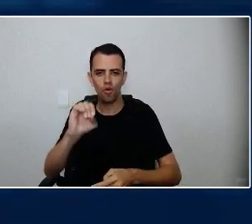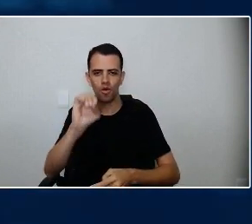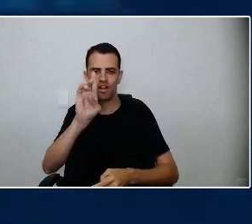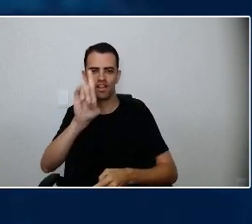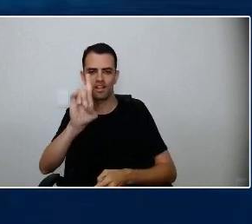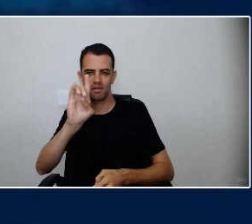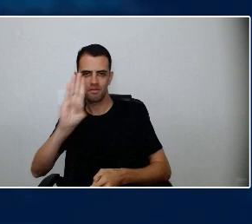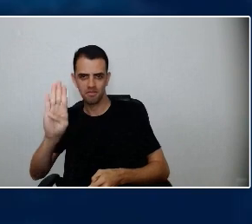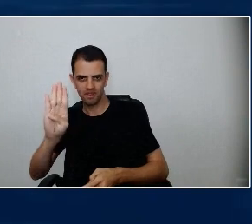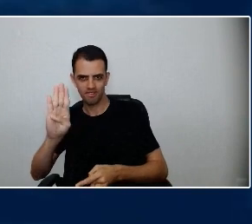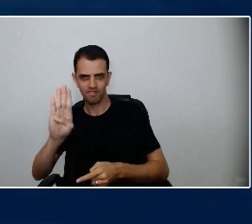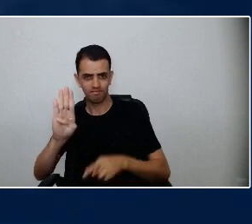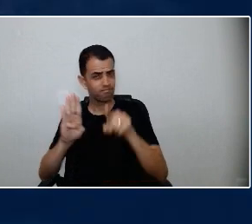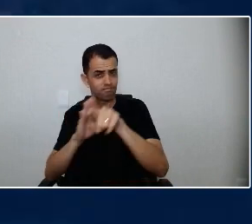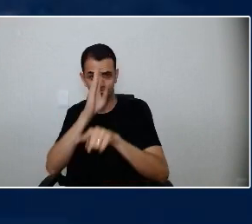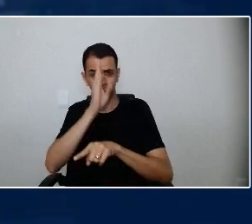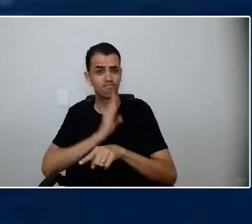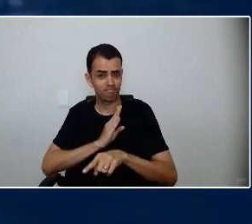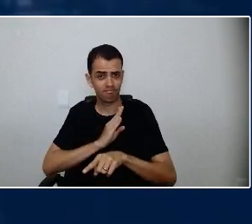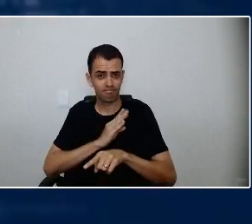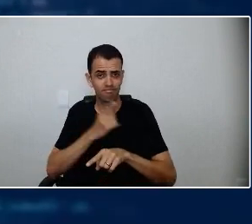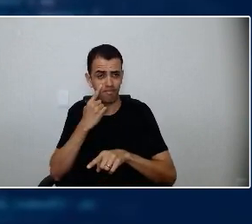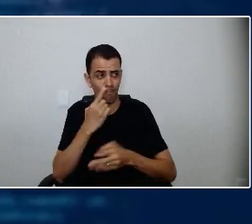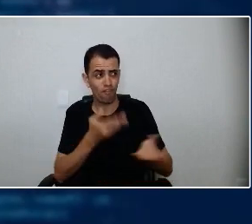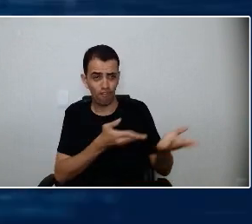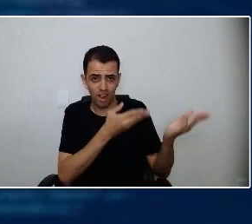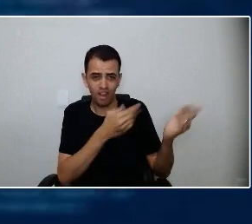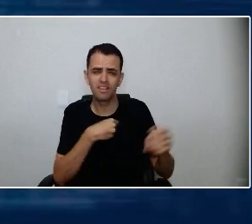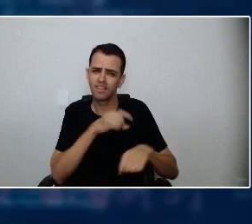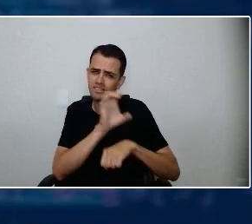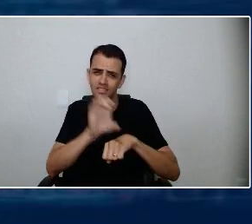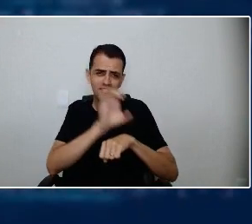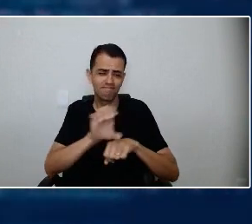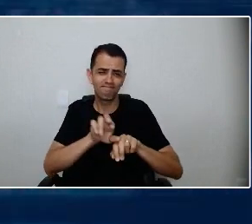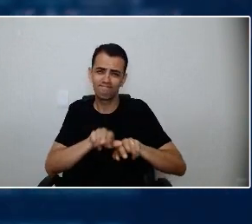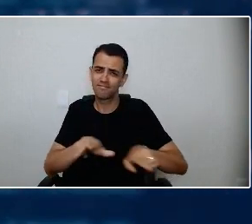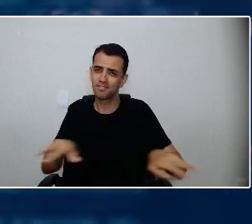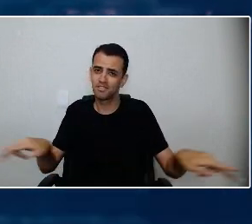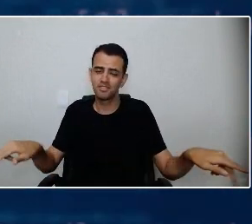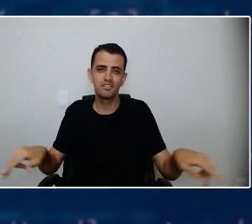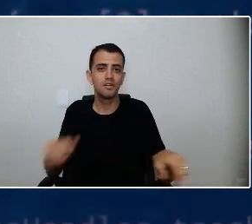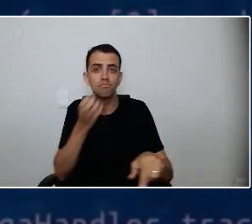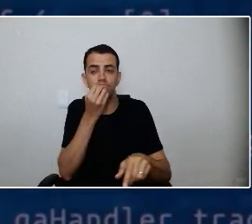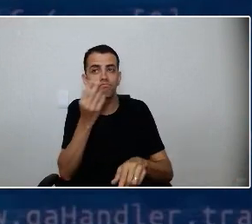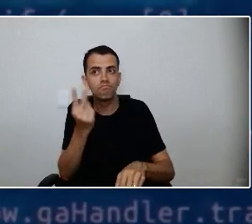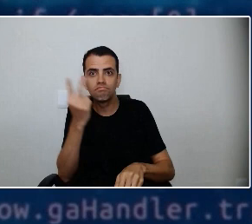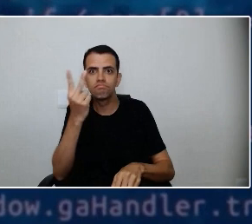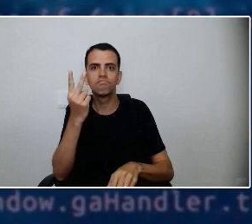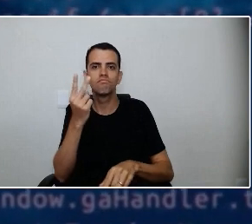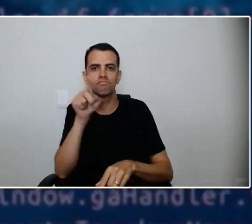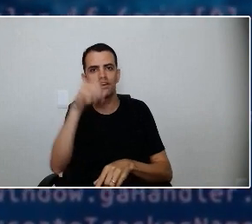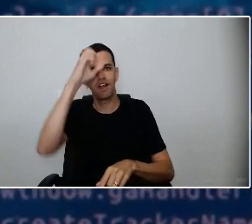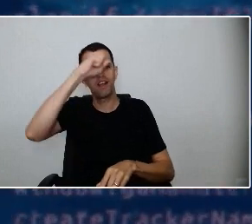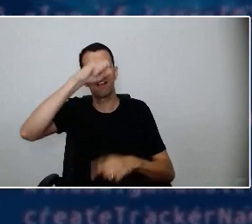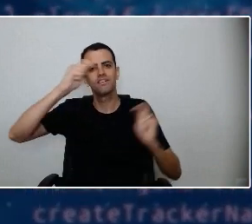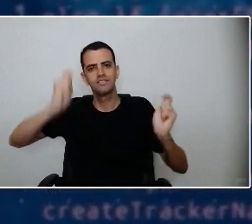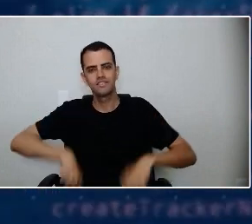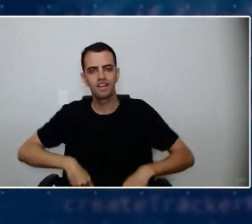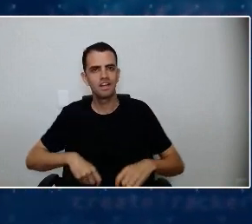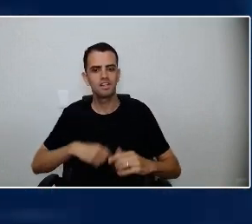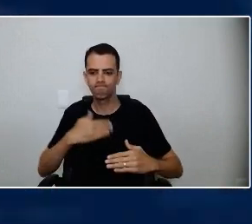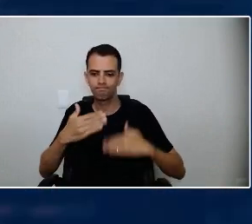e deem uma olhada lá tem muitos cursos muita coisa útil para vocês aprenderem e evoluírem num consumo